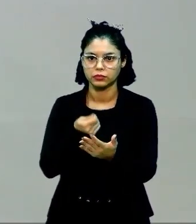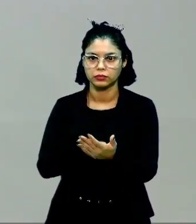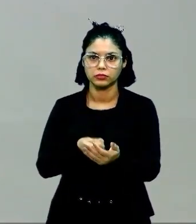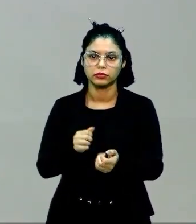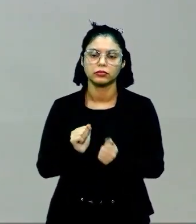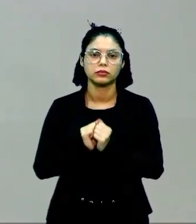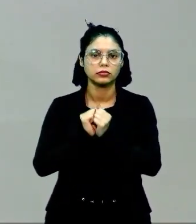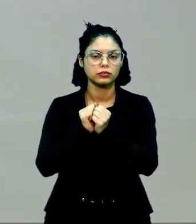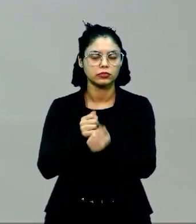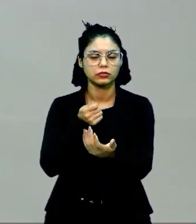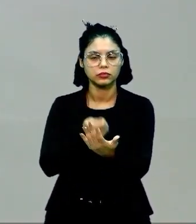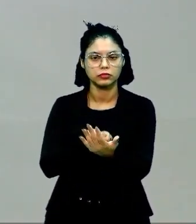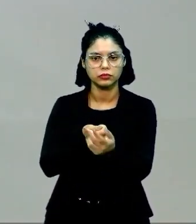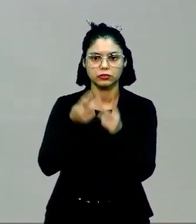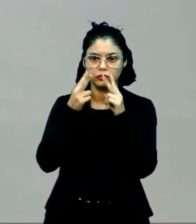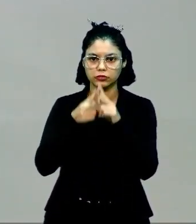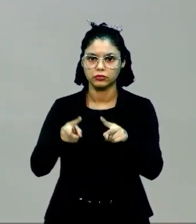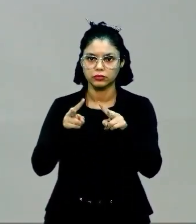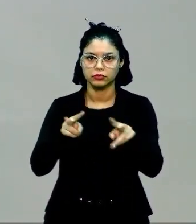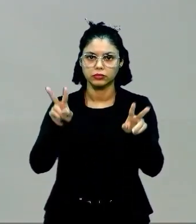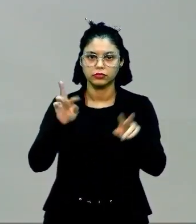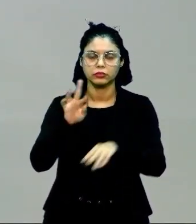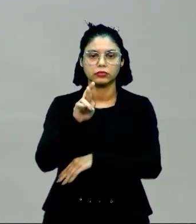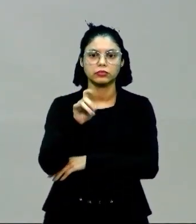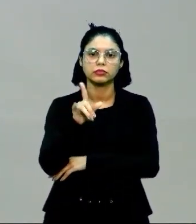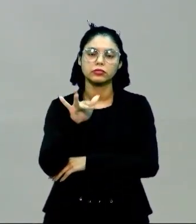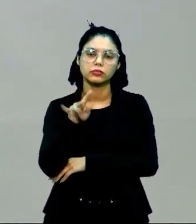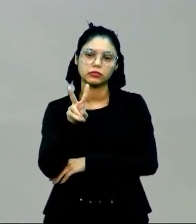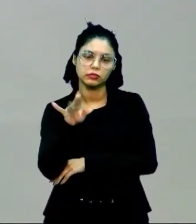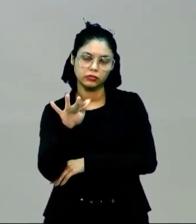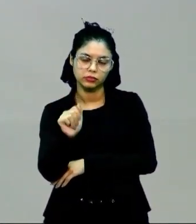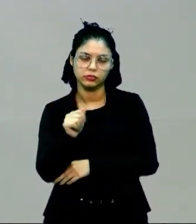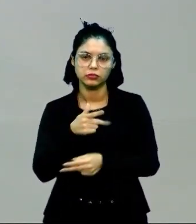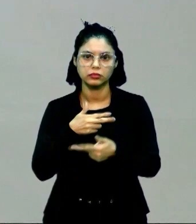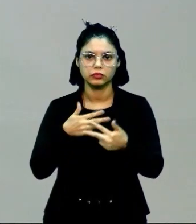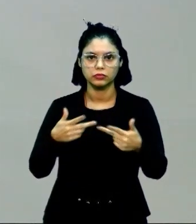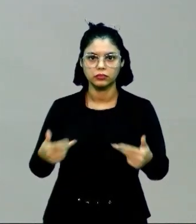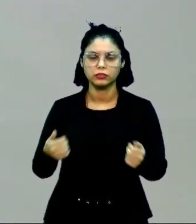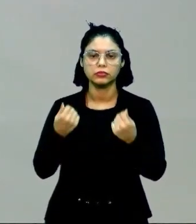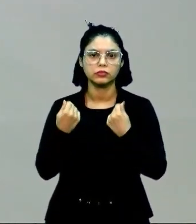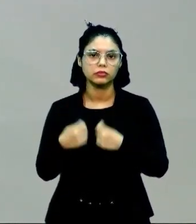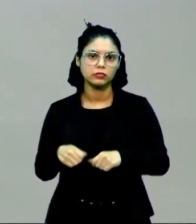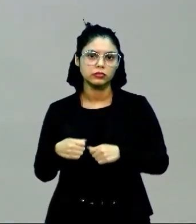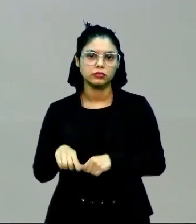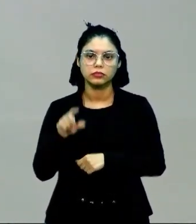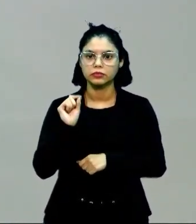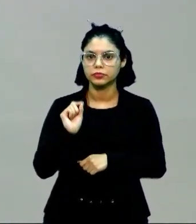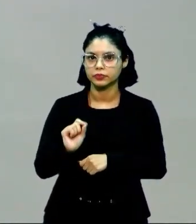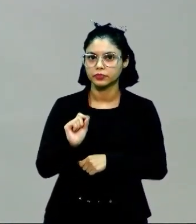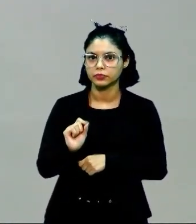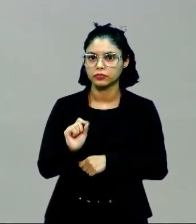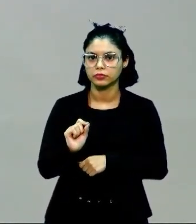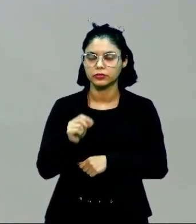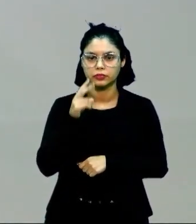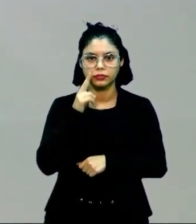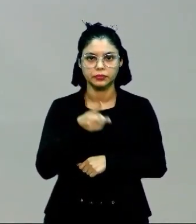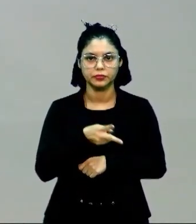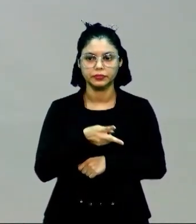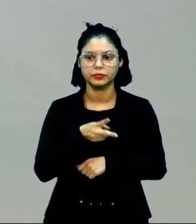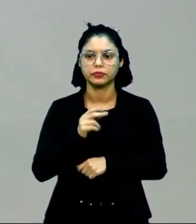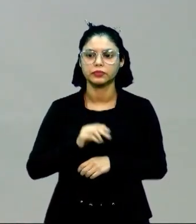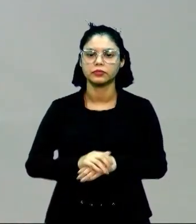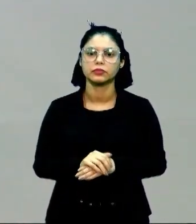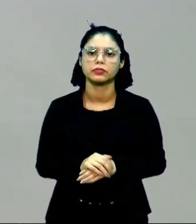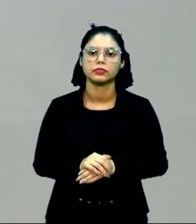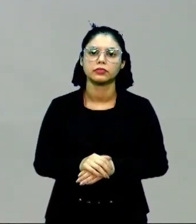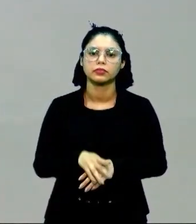reforçando justamente a visão relativista das coisas. Precisamos relativizar. Agora há